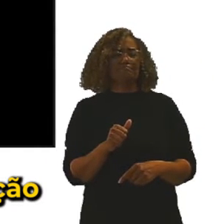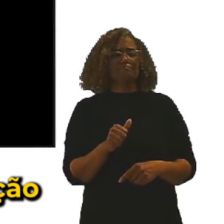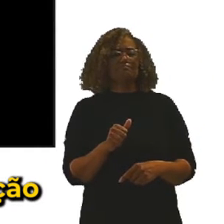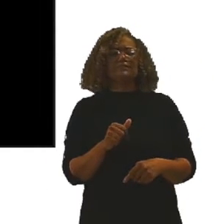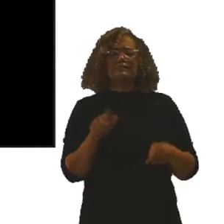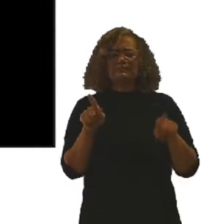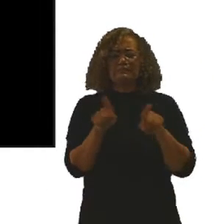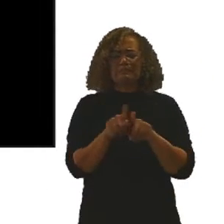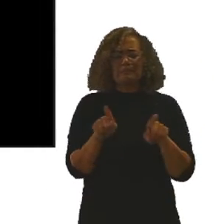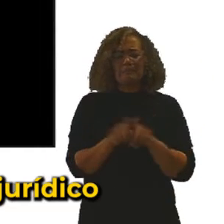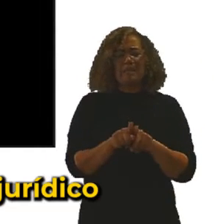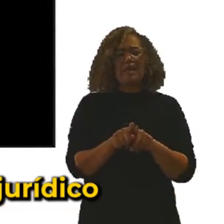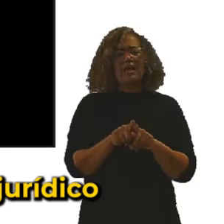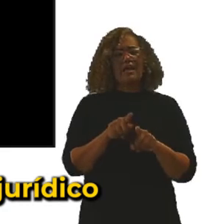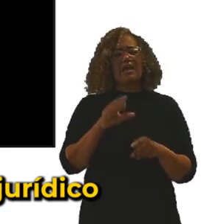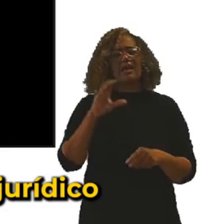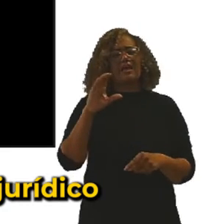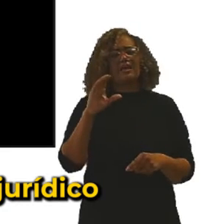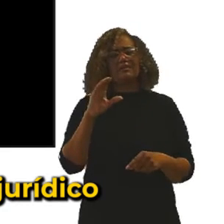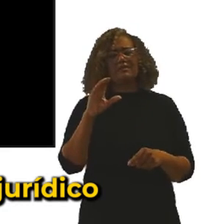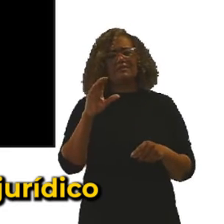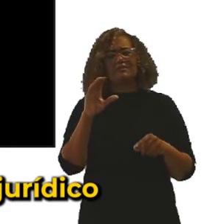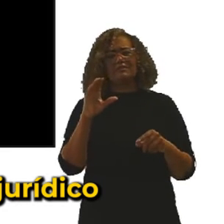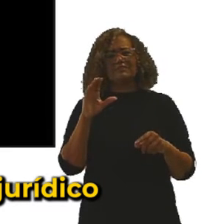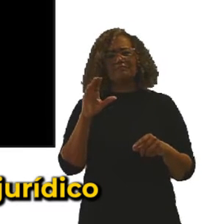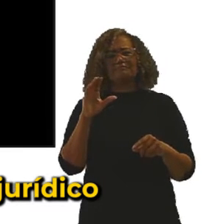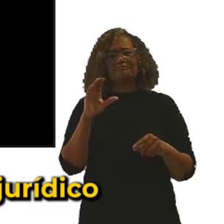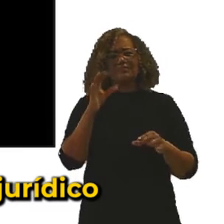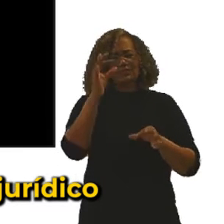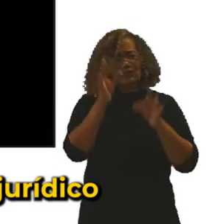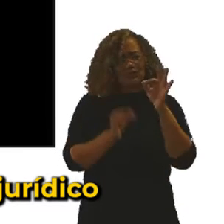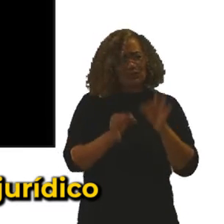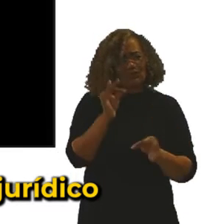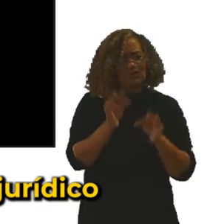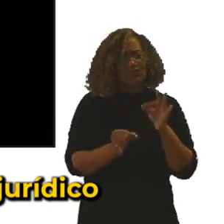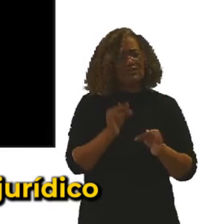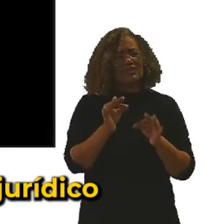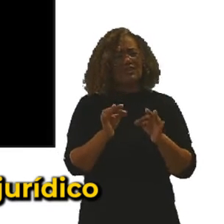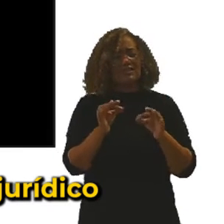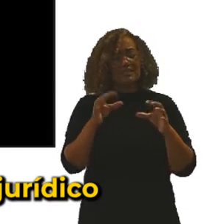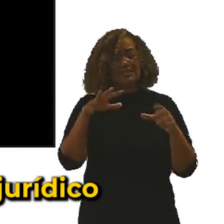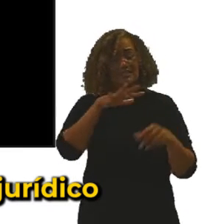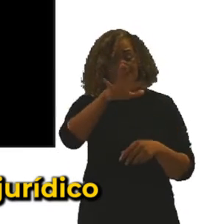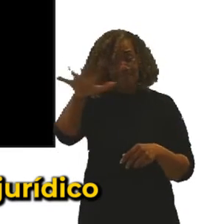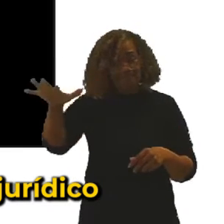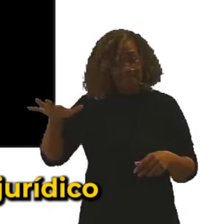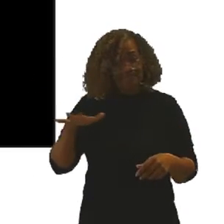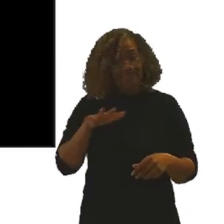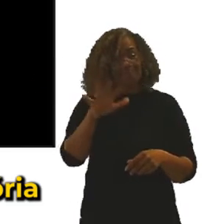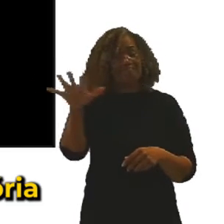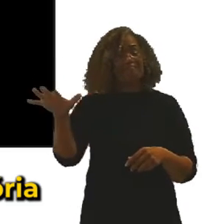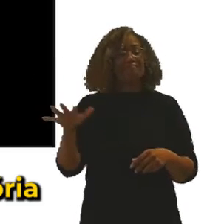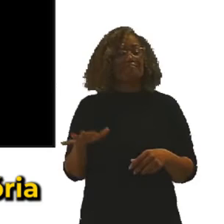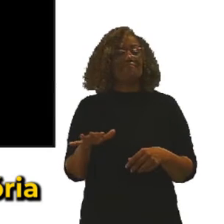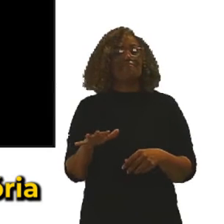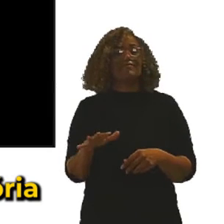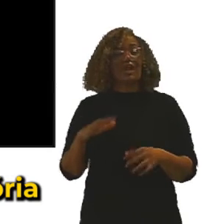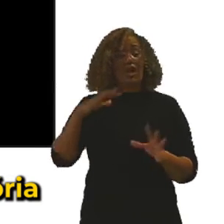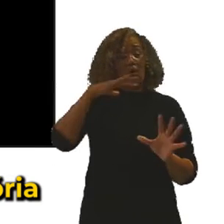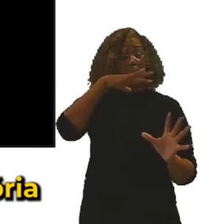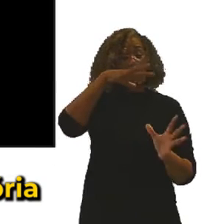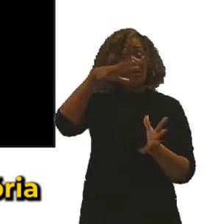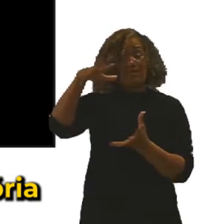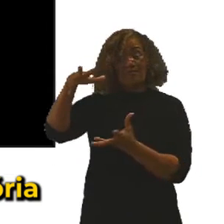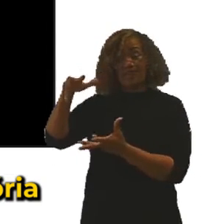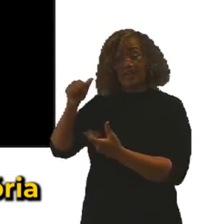científico, em relação ao cenário jurídico, em relação ao universo jurídico, e que